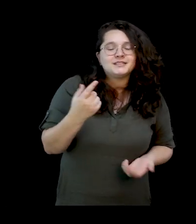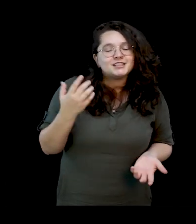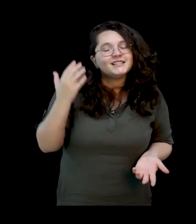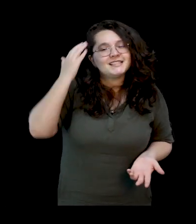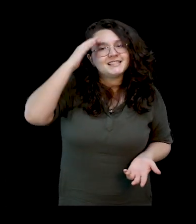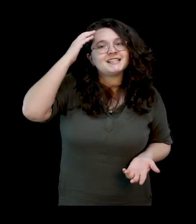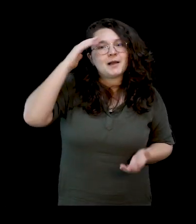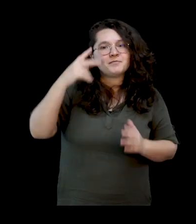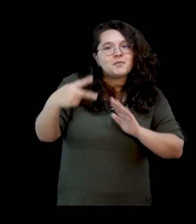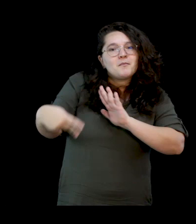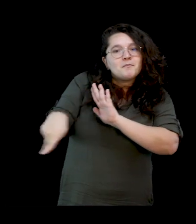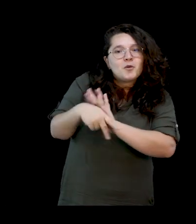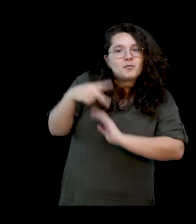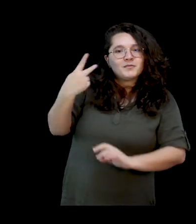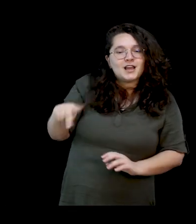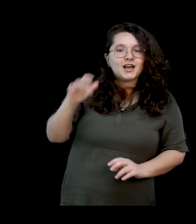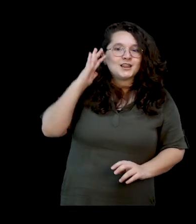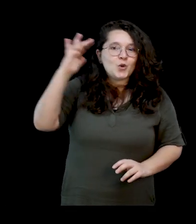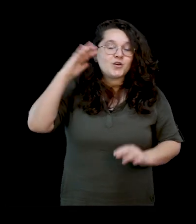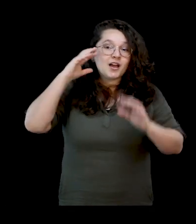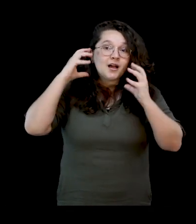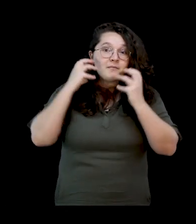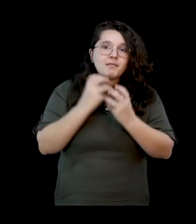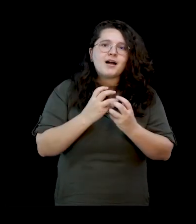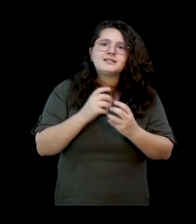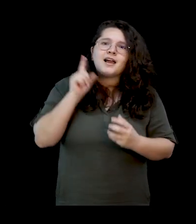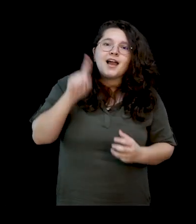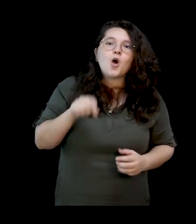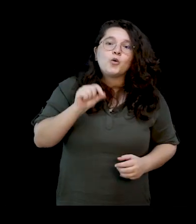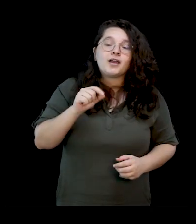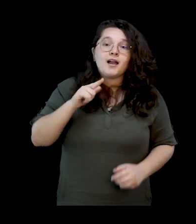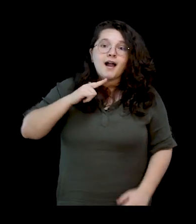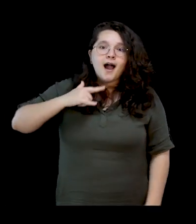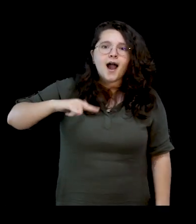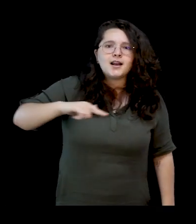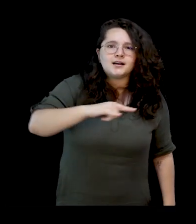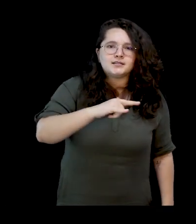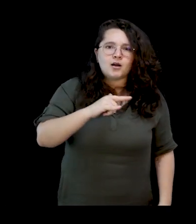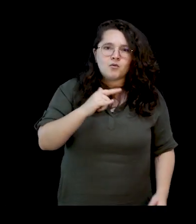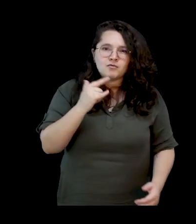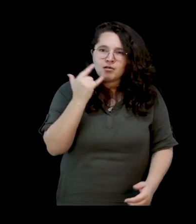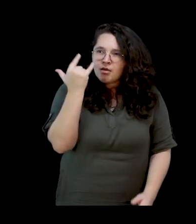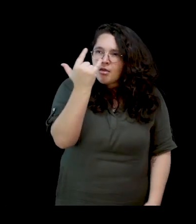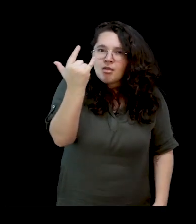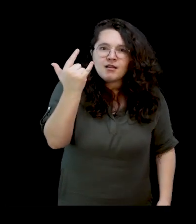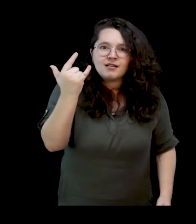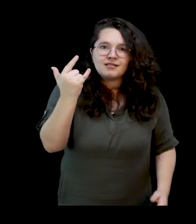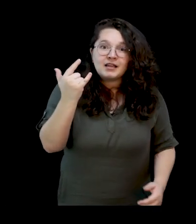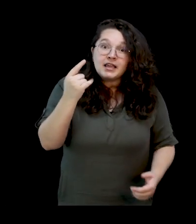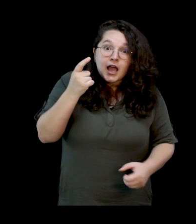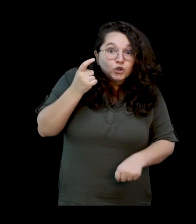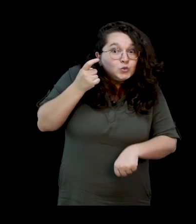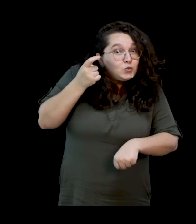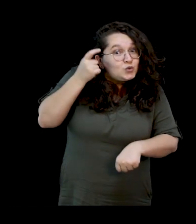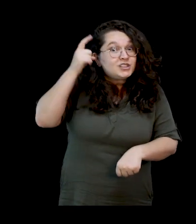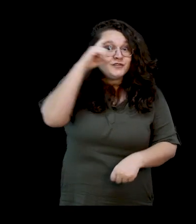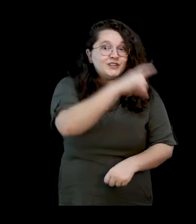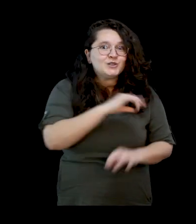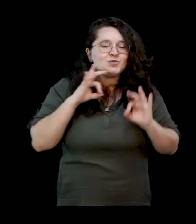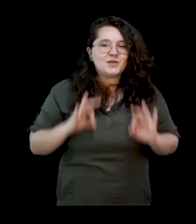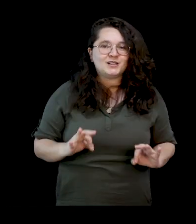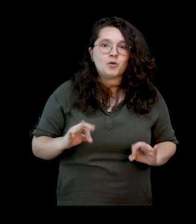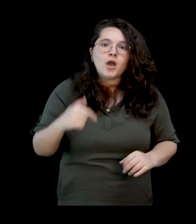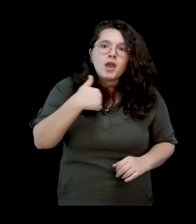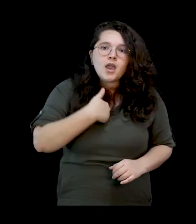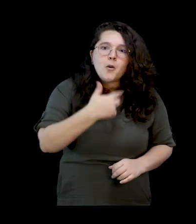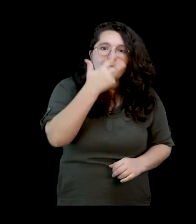uma outra coisa própria do marxismo, que é nada mais nada menos do que alienação. Alienação no seu sentido mais puro e